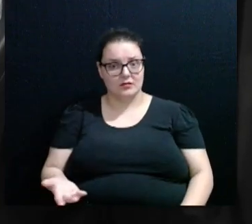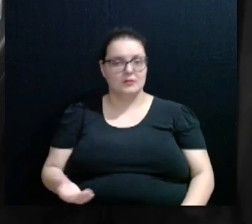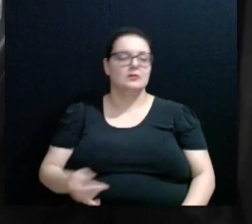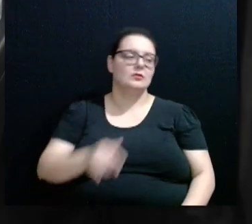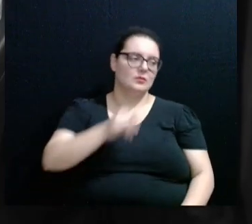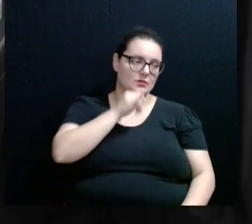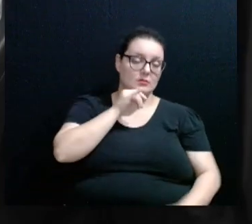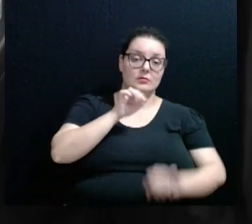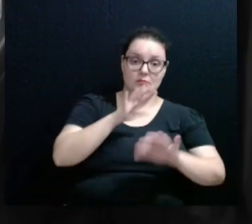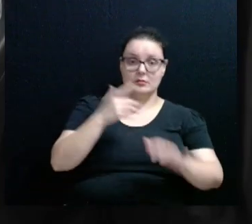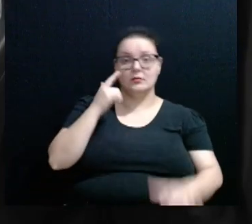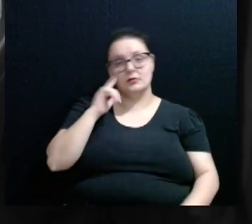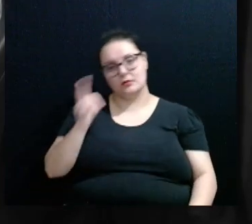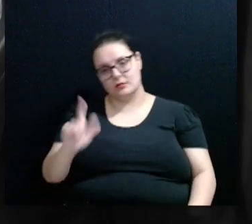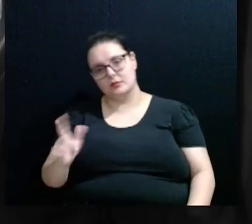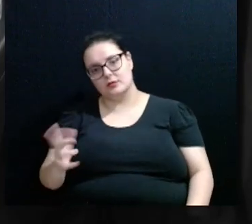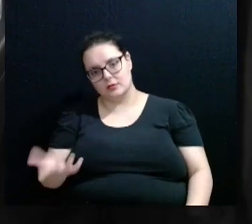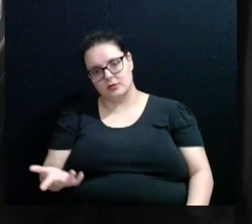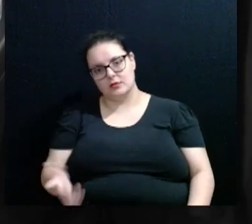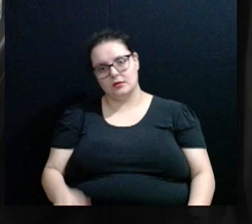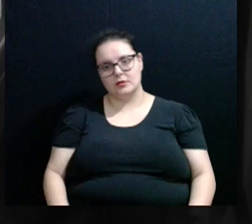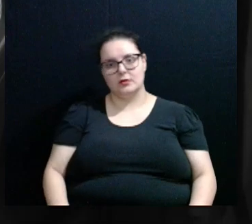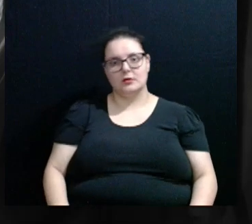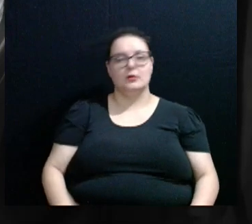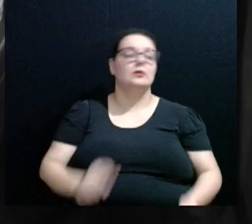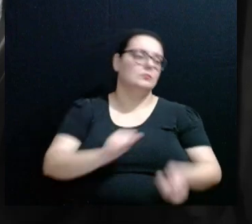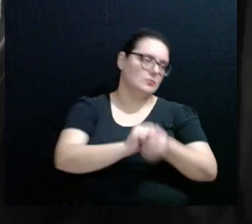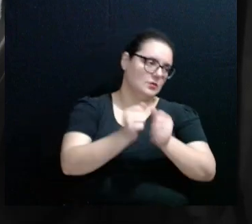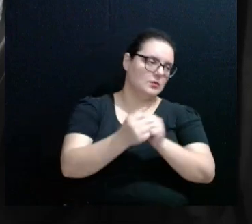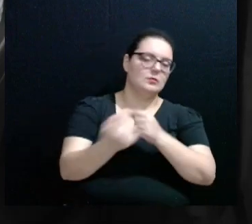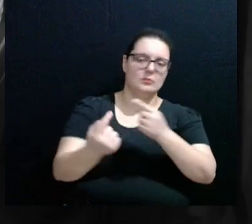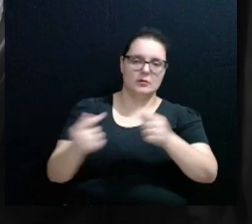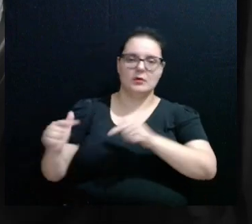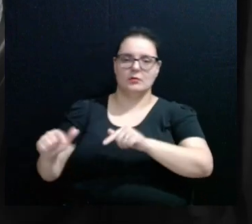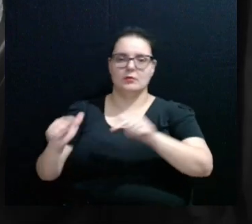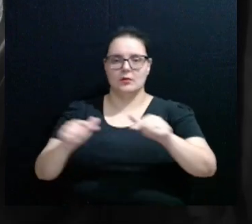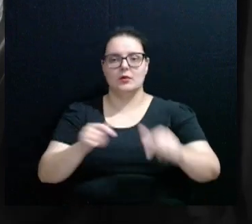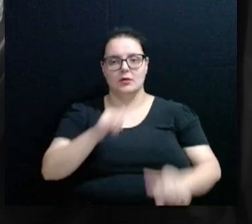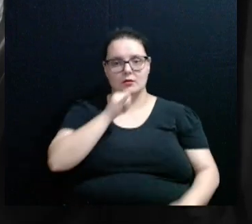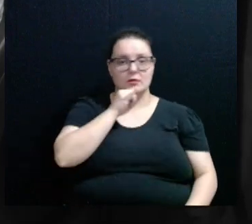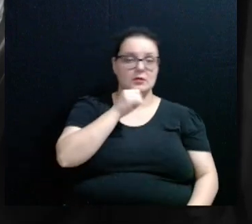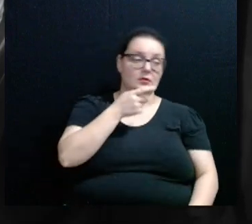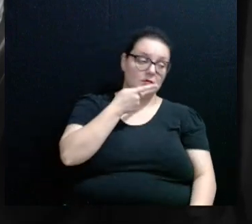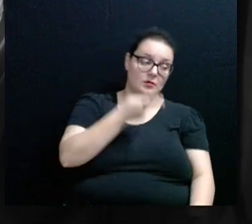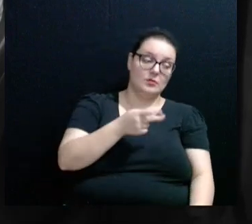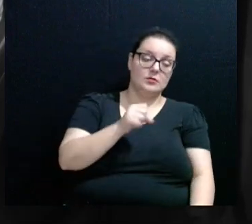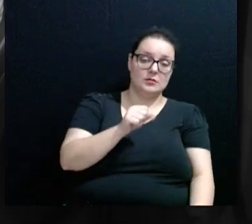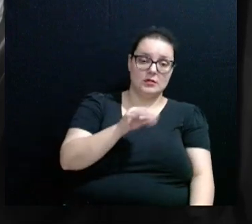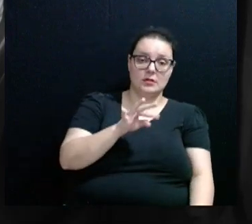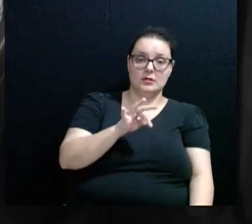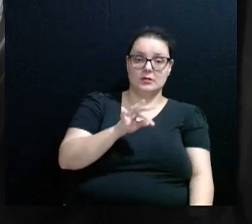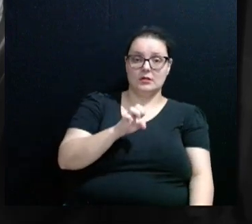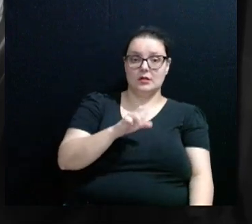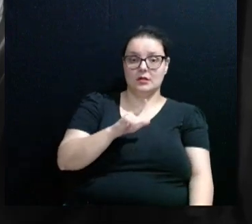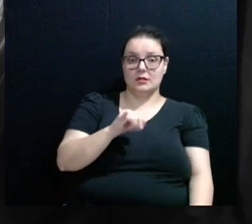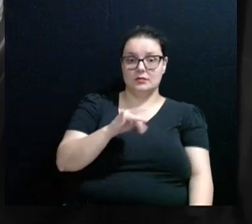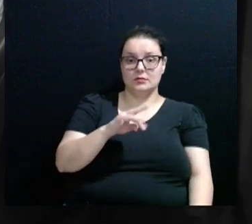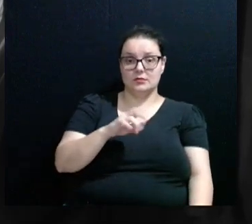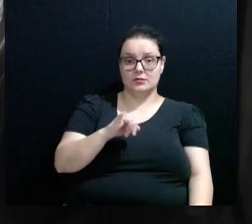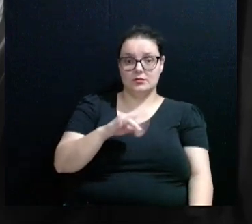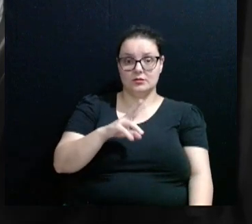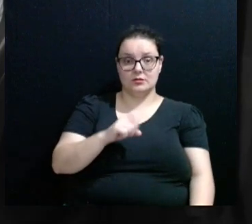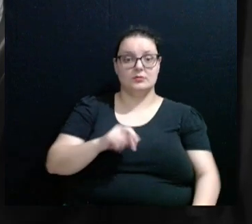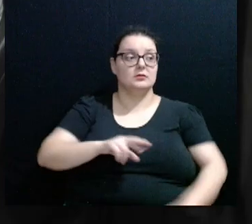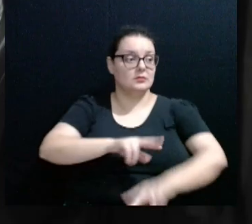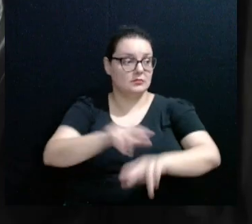que, claro, isso é adaptado a cada território. Você deu o exemplo do Satélite, mas a gente tem várias áreas na cidade, mas que